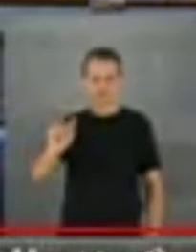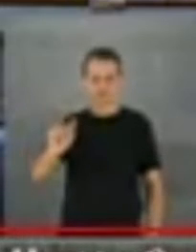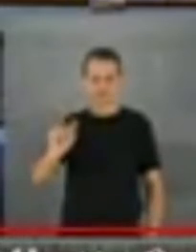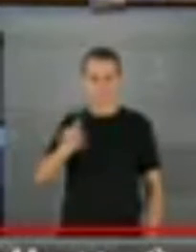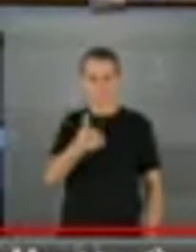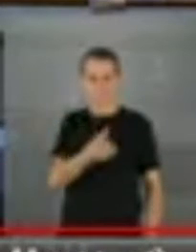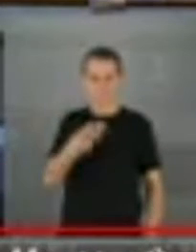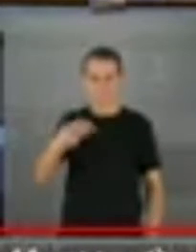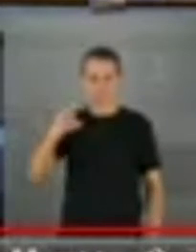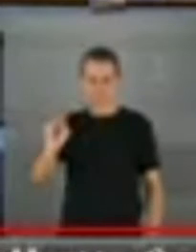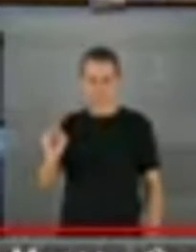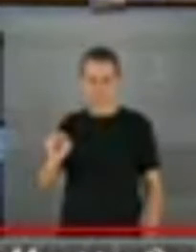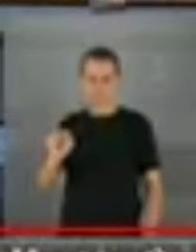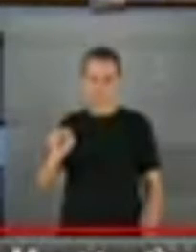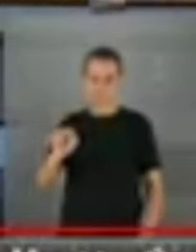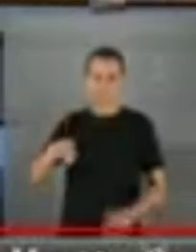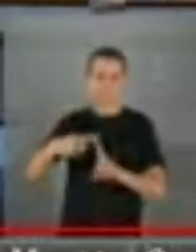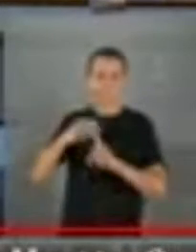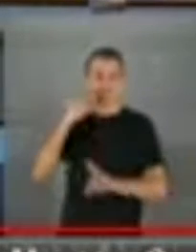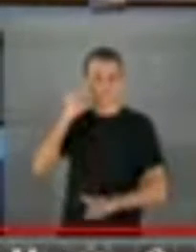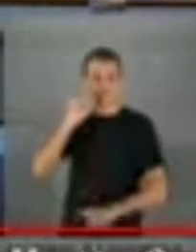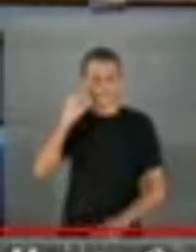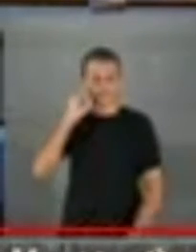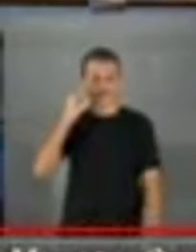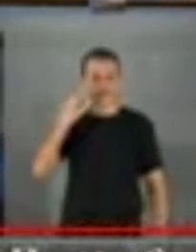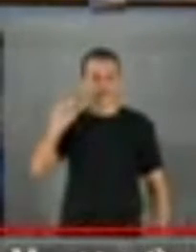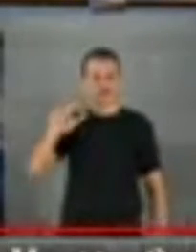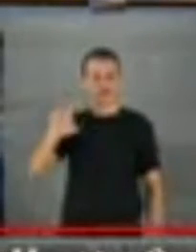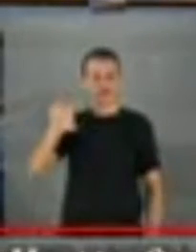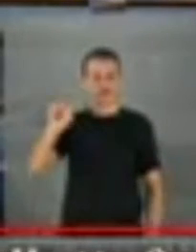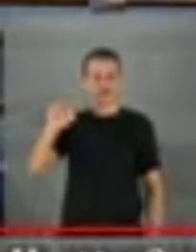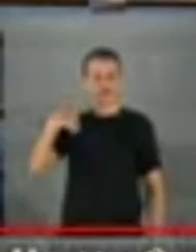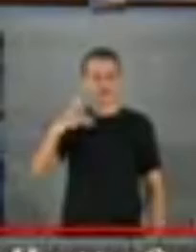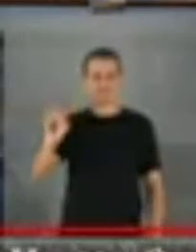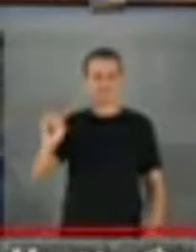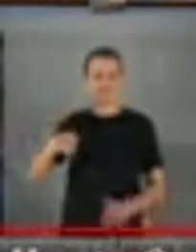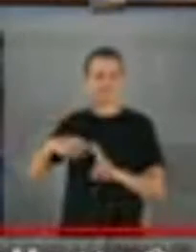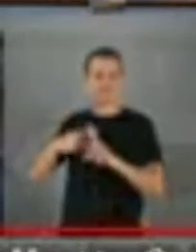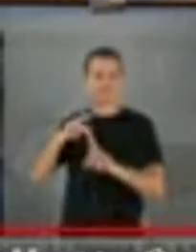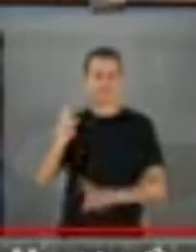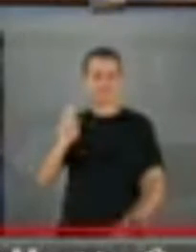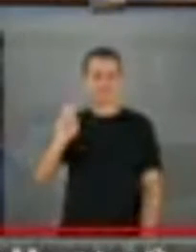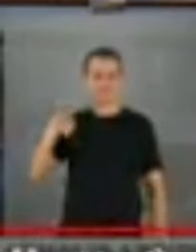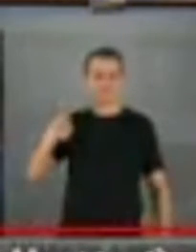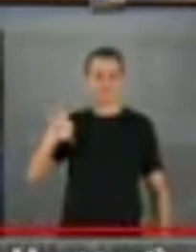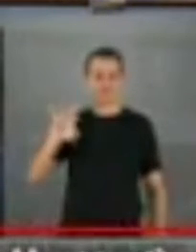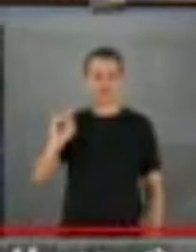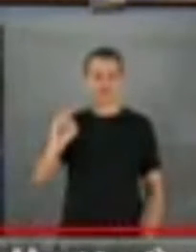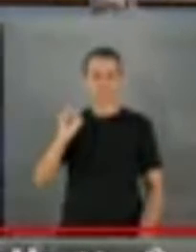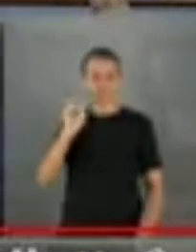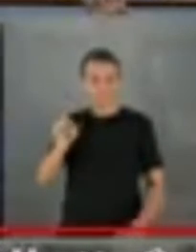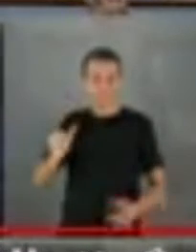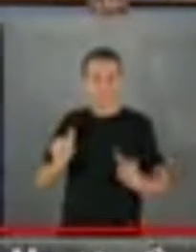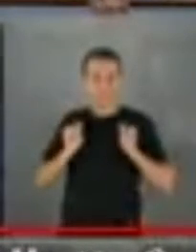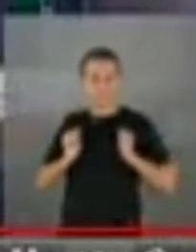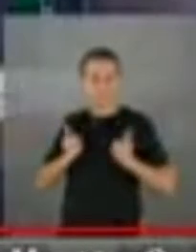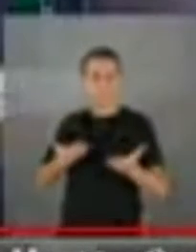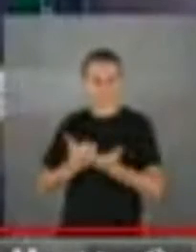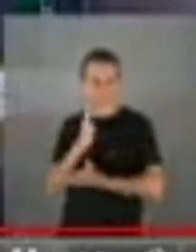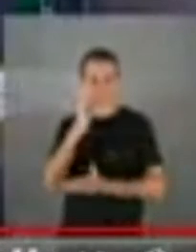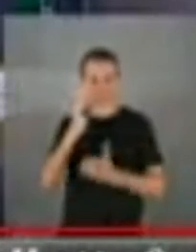638 do senador Alessandro Vieira e do senador Humberto Costa. Aqueles que aprovam, permanecem com condição.